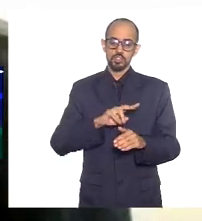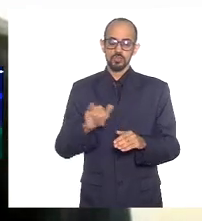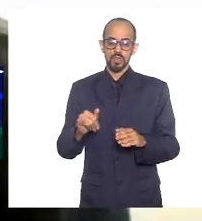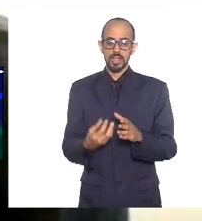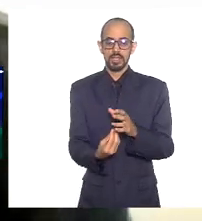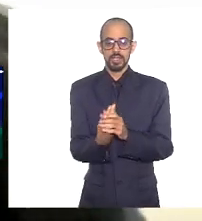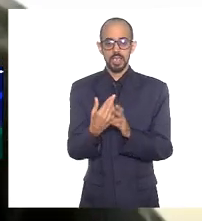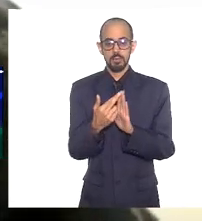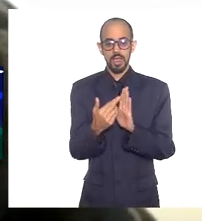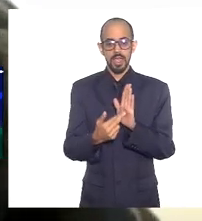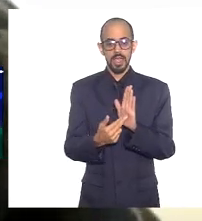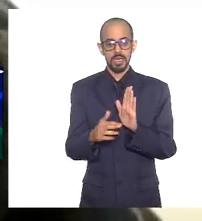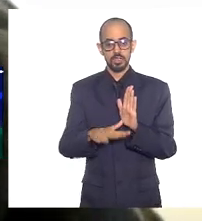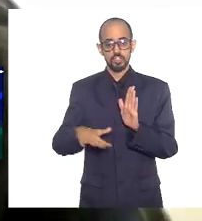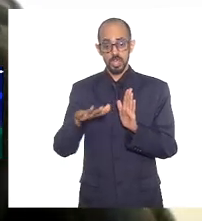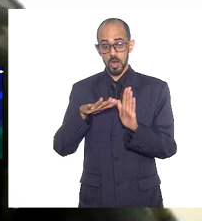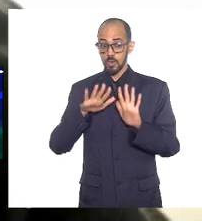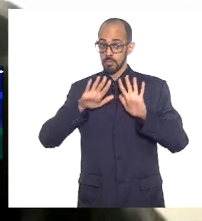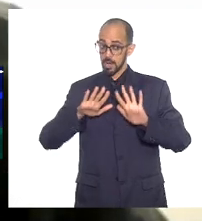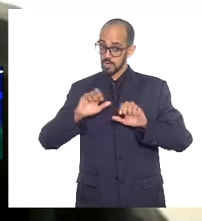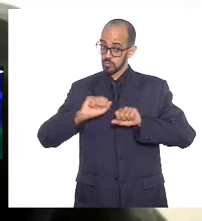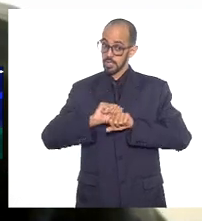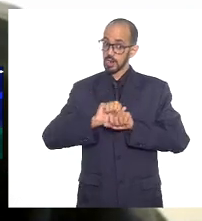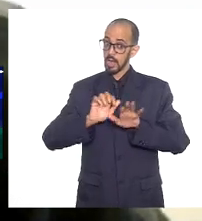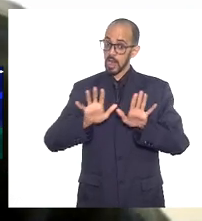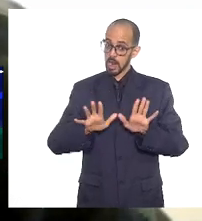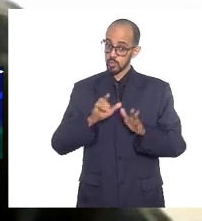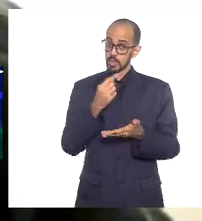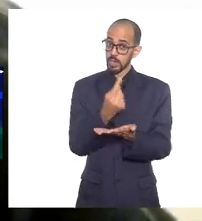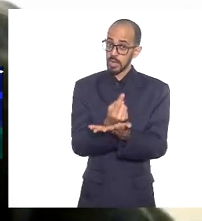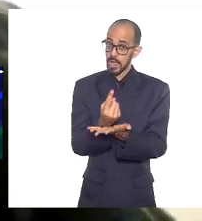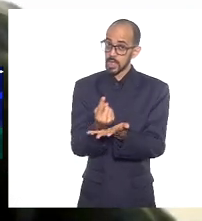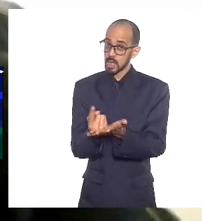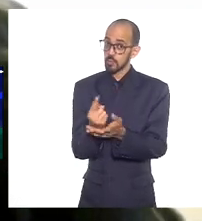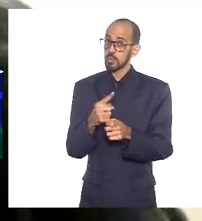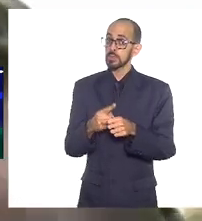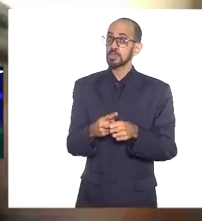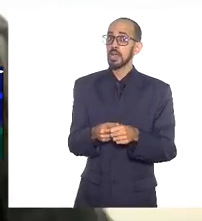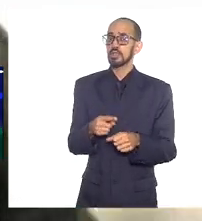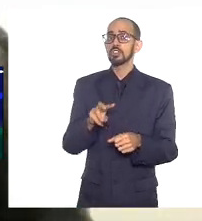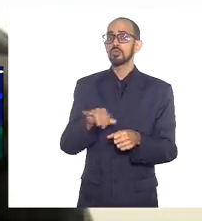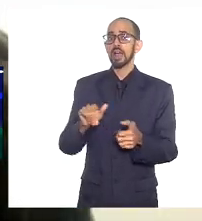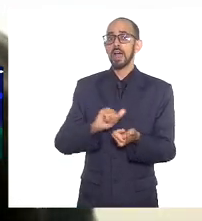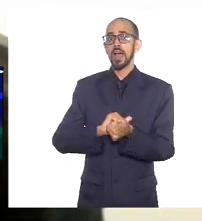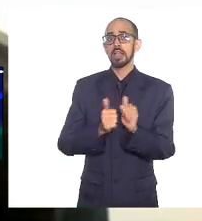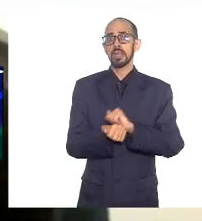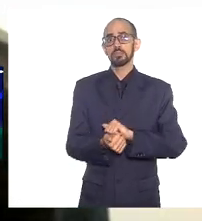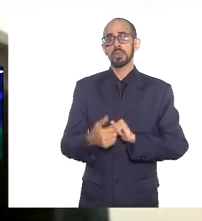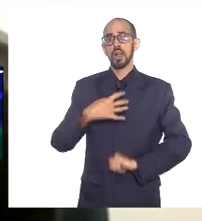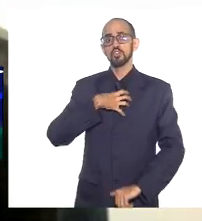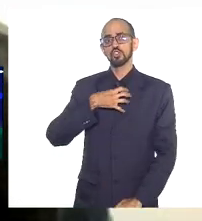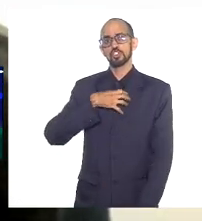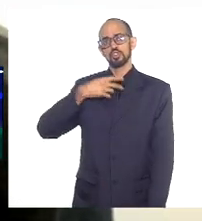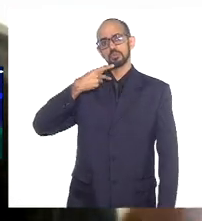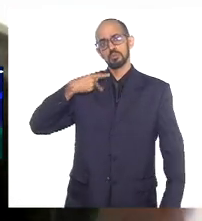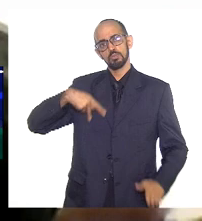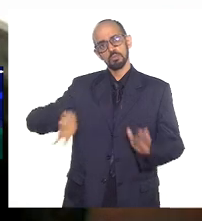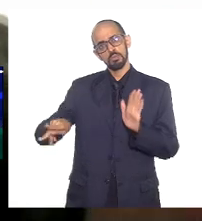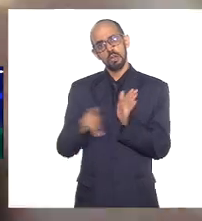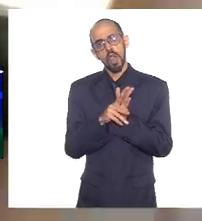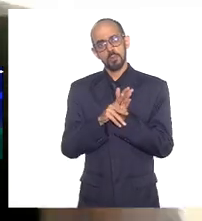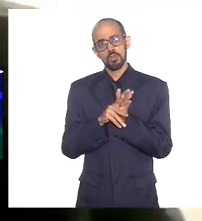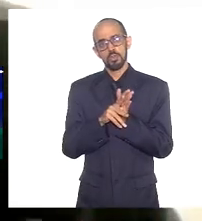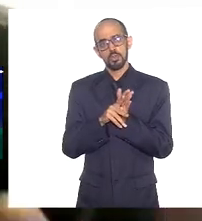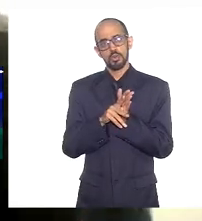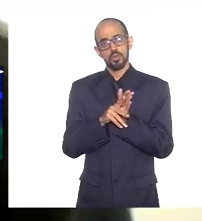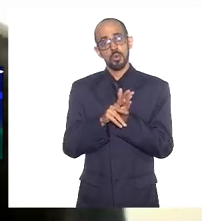norma geral, deixando claro que cada município vai fazer isso do seu jeito e da sua maneira, porque, senão,